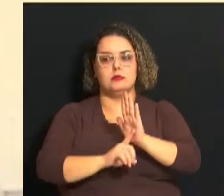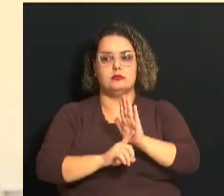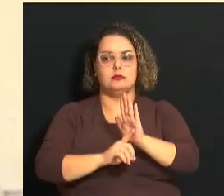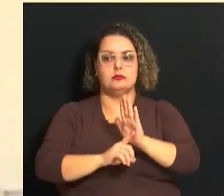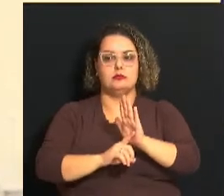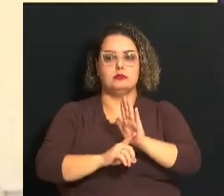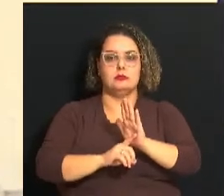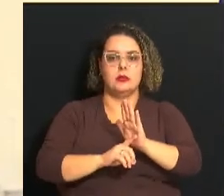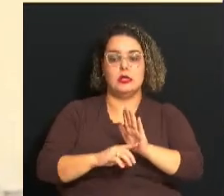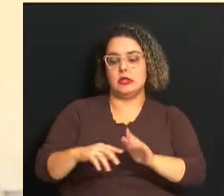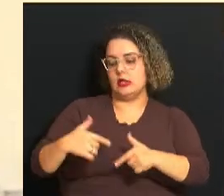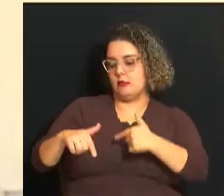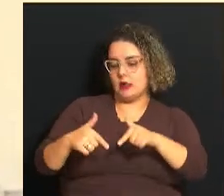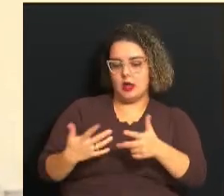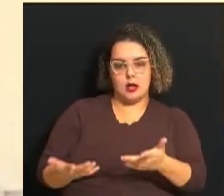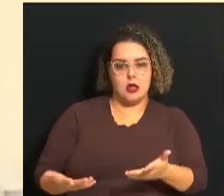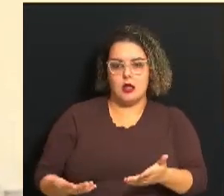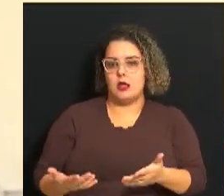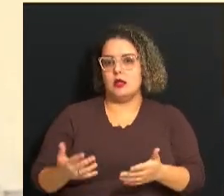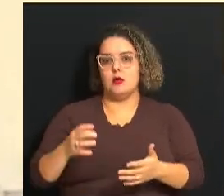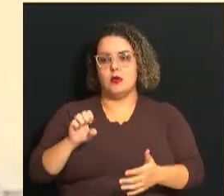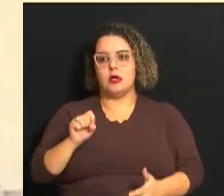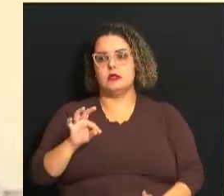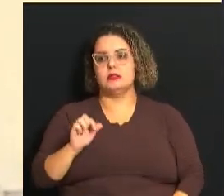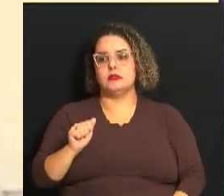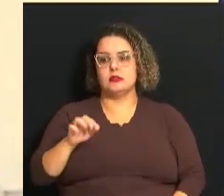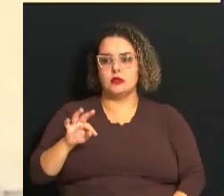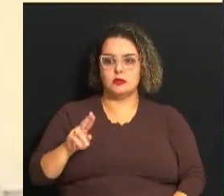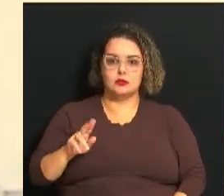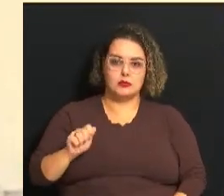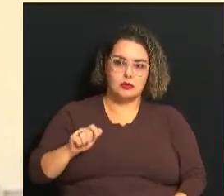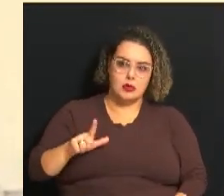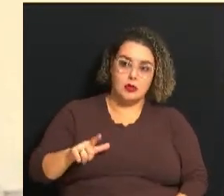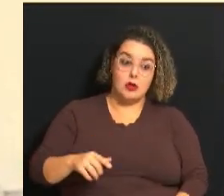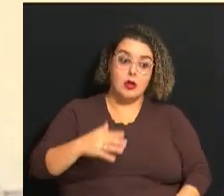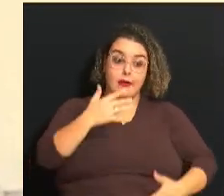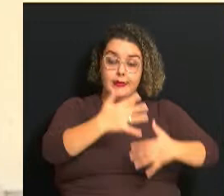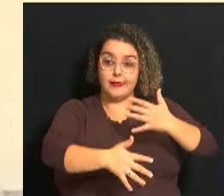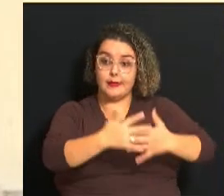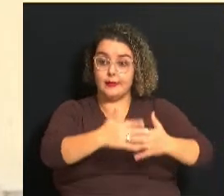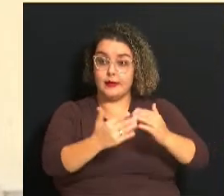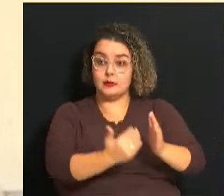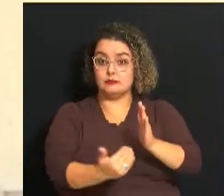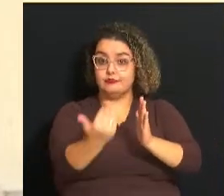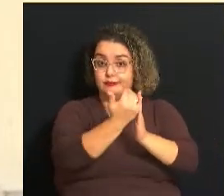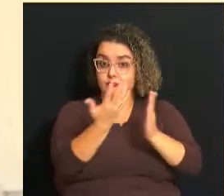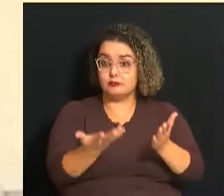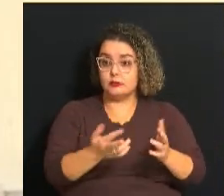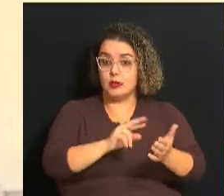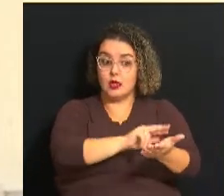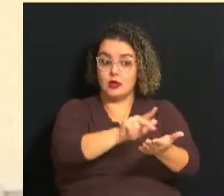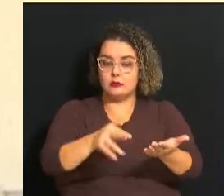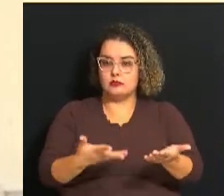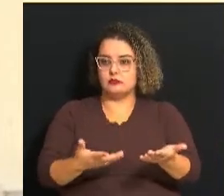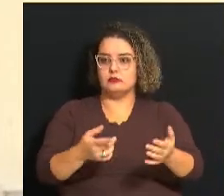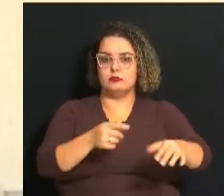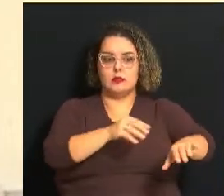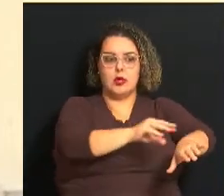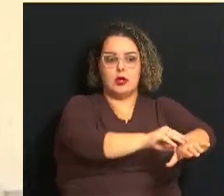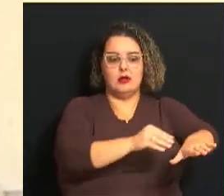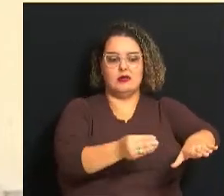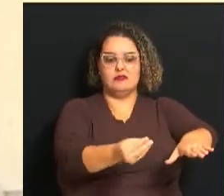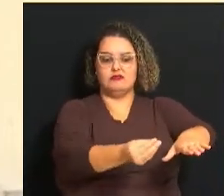ou trabalhistas é dificultar ou impedir promoções o exercício de funções diferenciadas segregar a